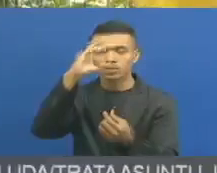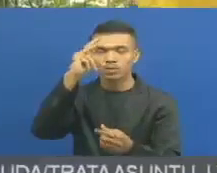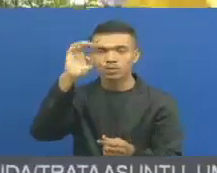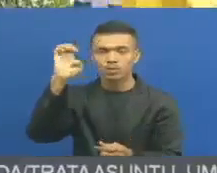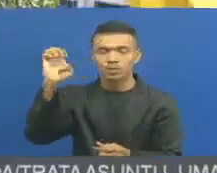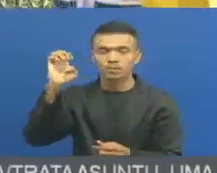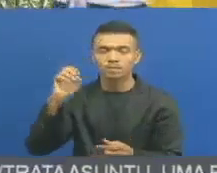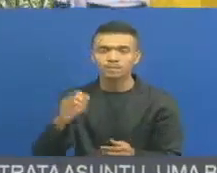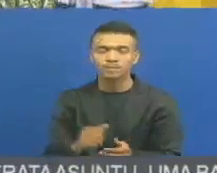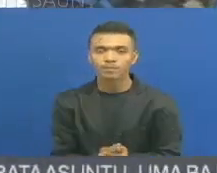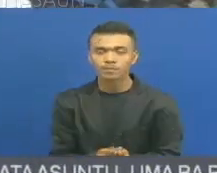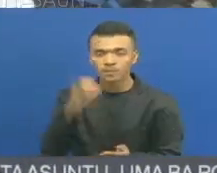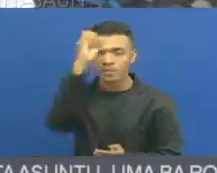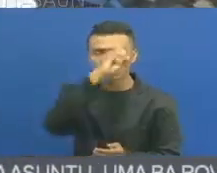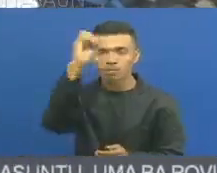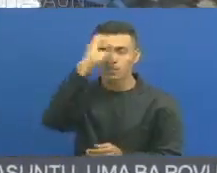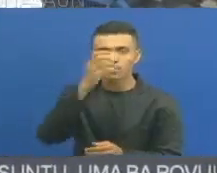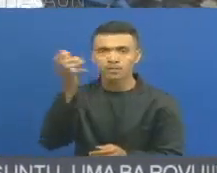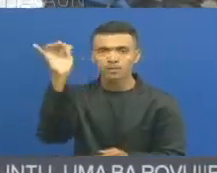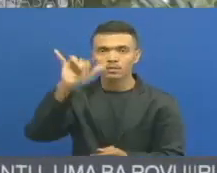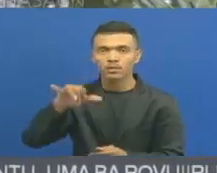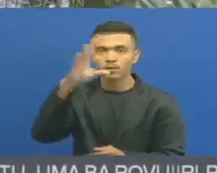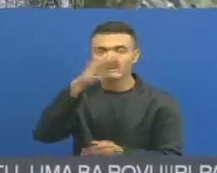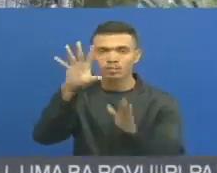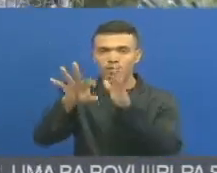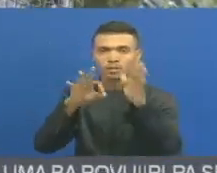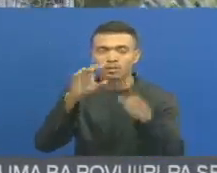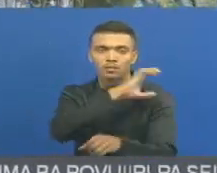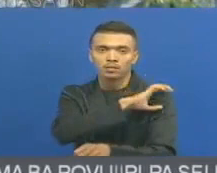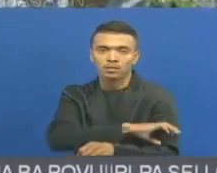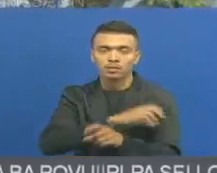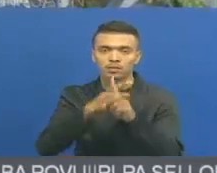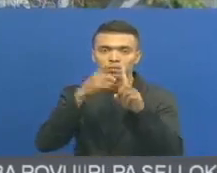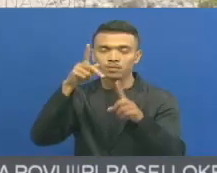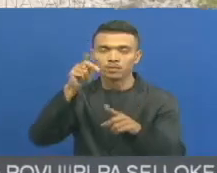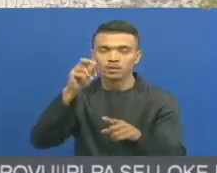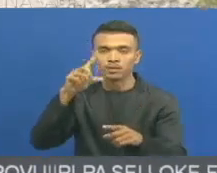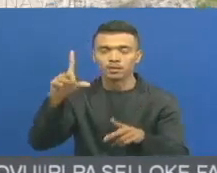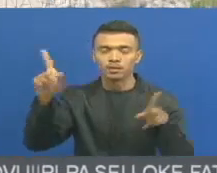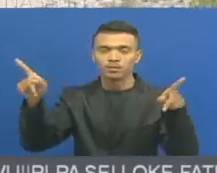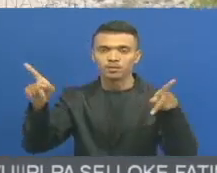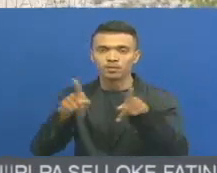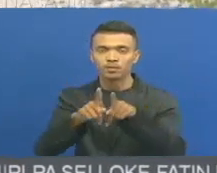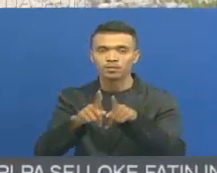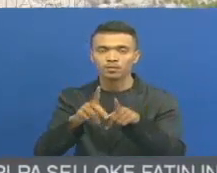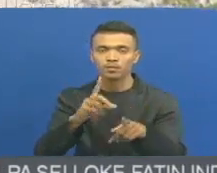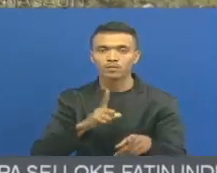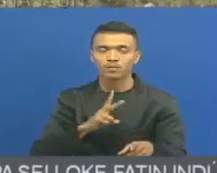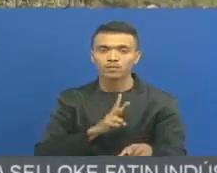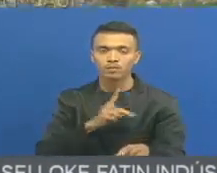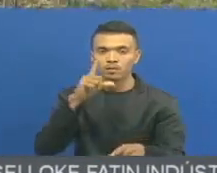Eleição ka CNE observador sira no hetan segurança máximo husi PNTL posto administrativo